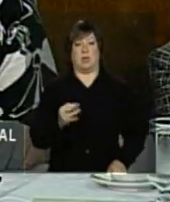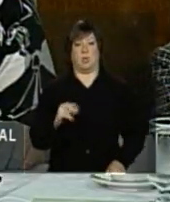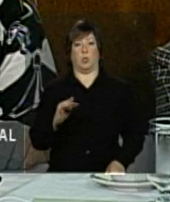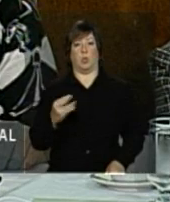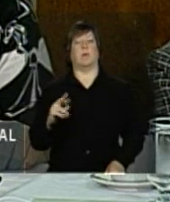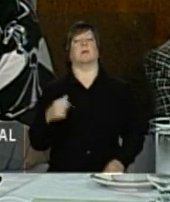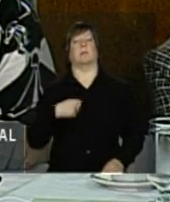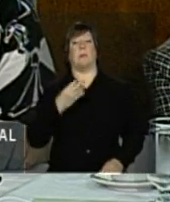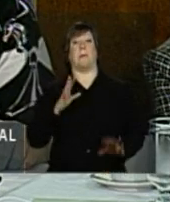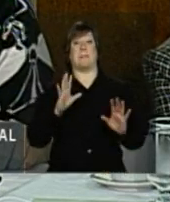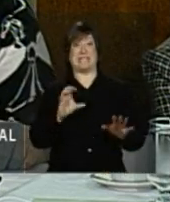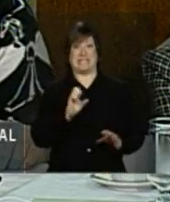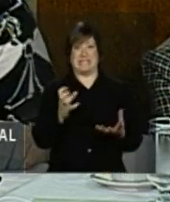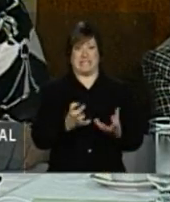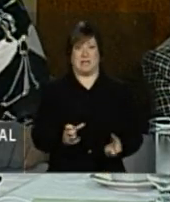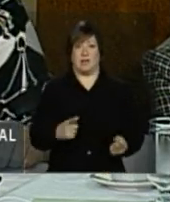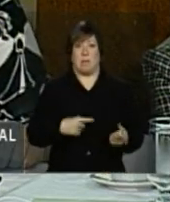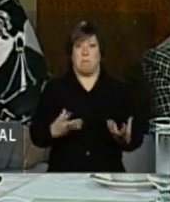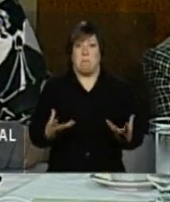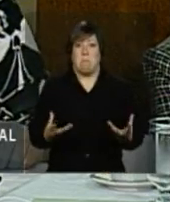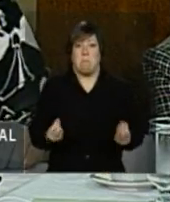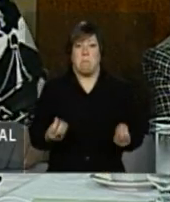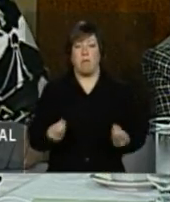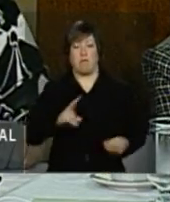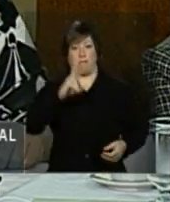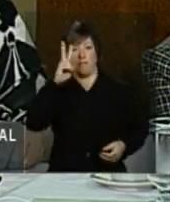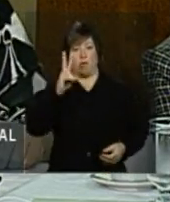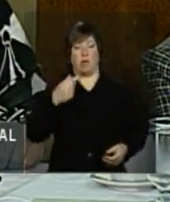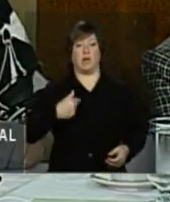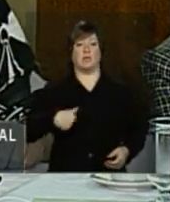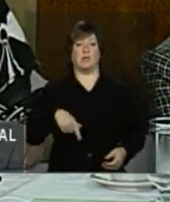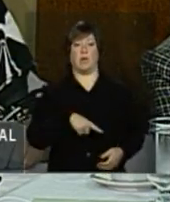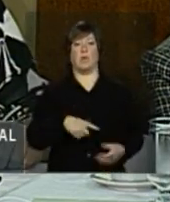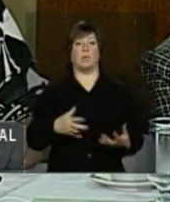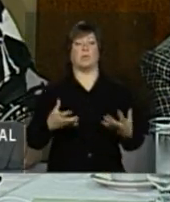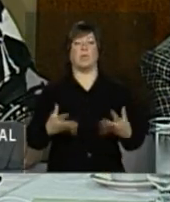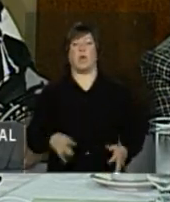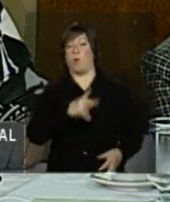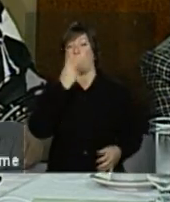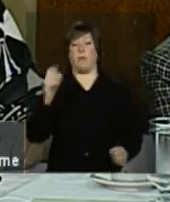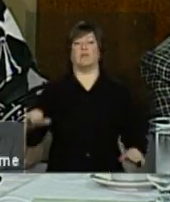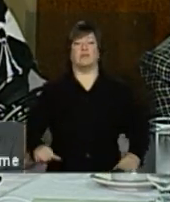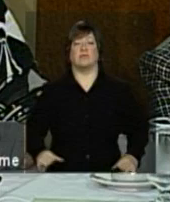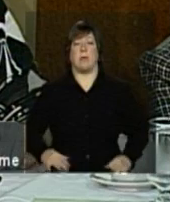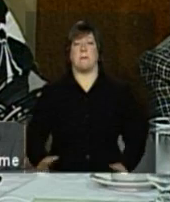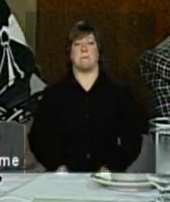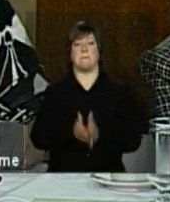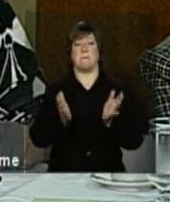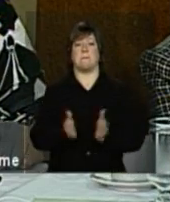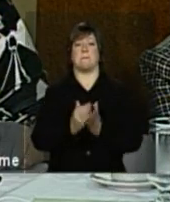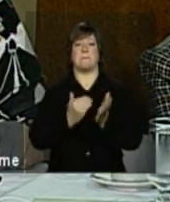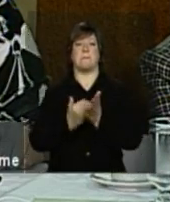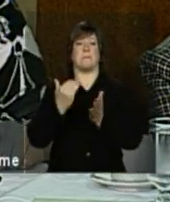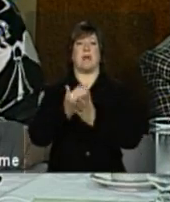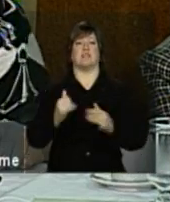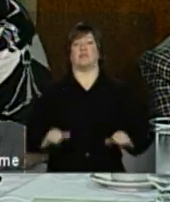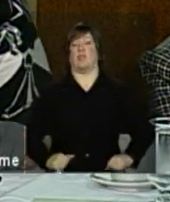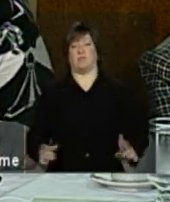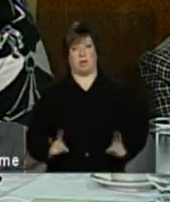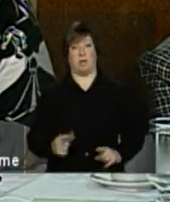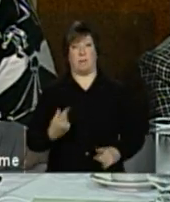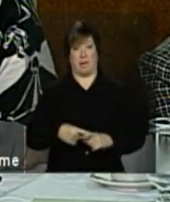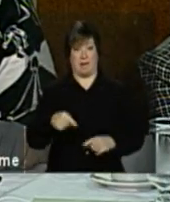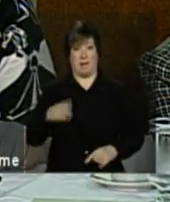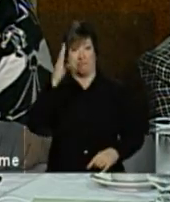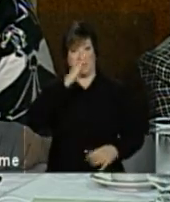seca é alarmante e nós não queremos sair dessa seca com a população mais pobre por quê Porque nós queremos que o Brasil